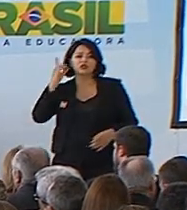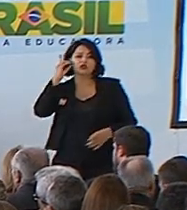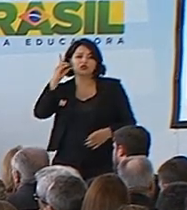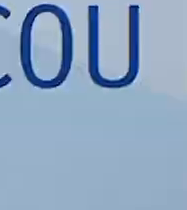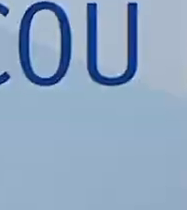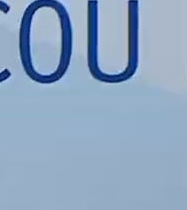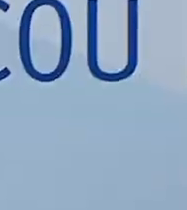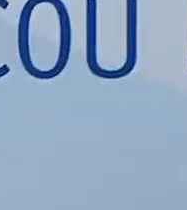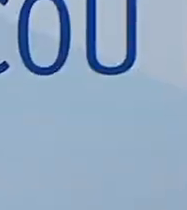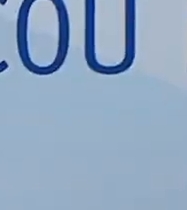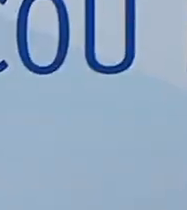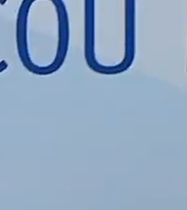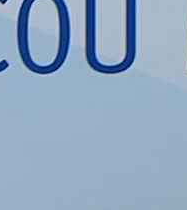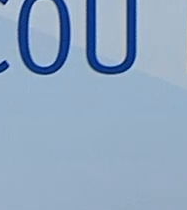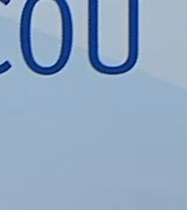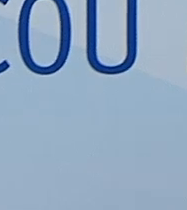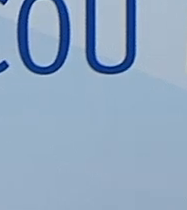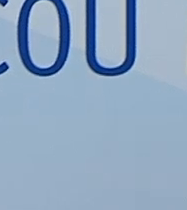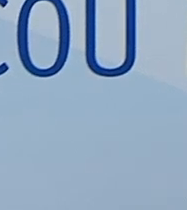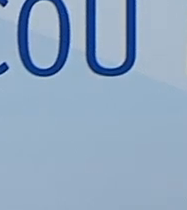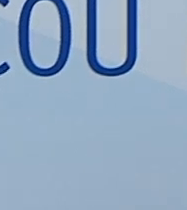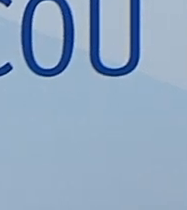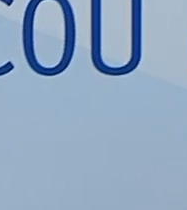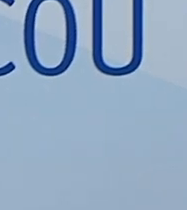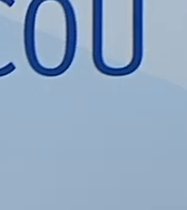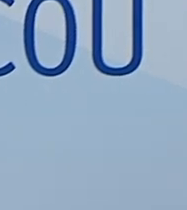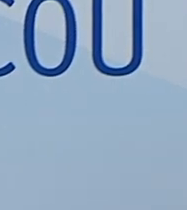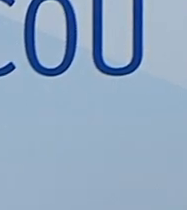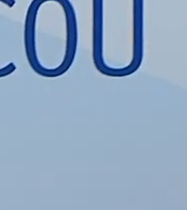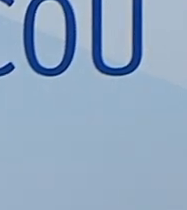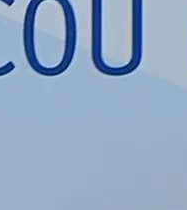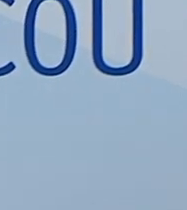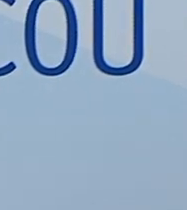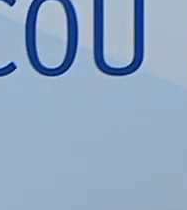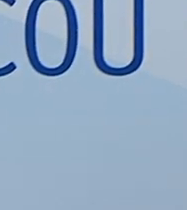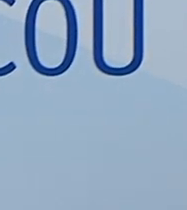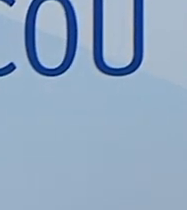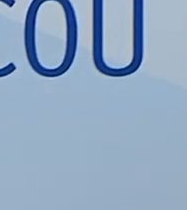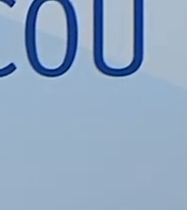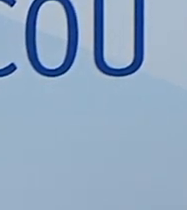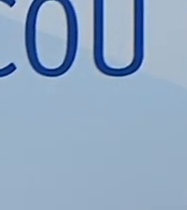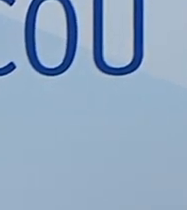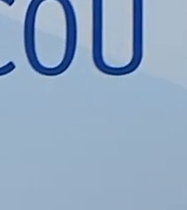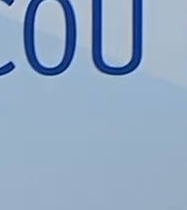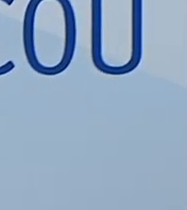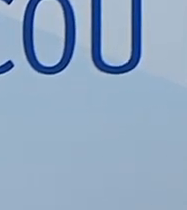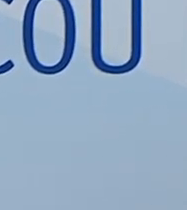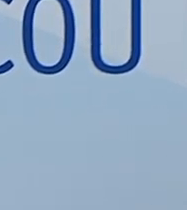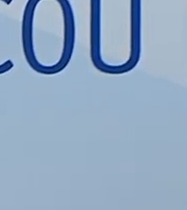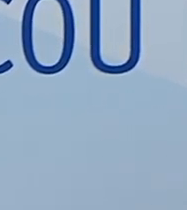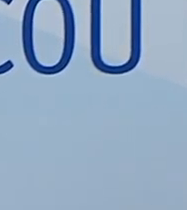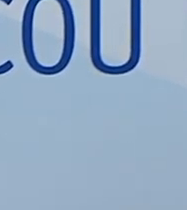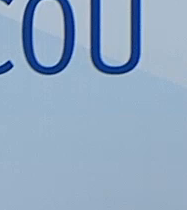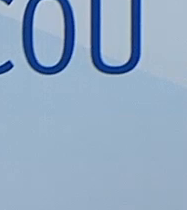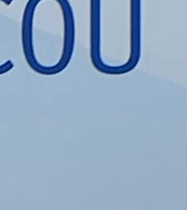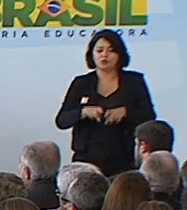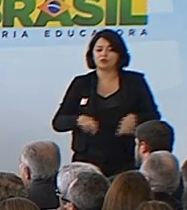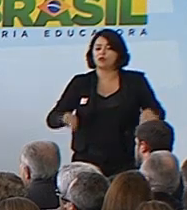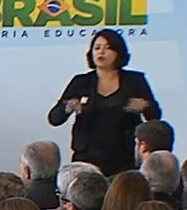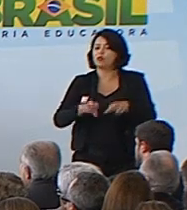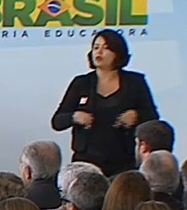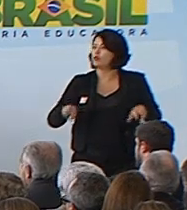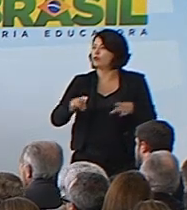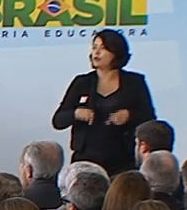apoio que tem dado a essa causa da criação de um ambiente de negócios mais favorável